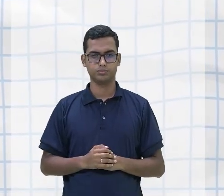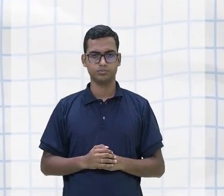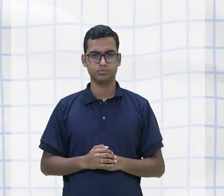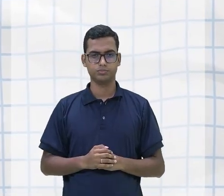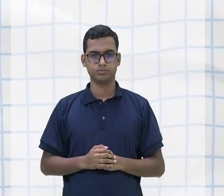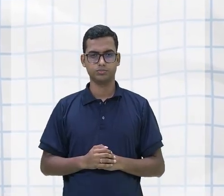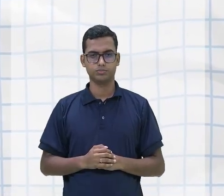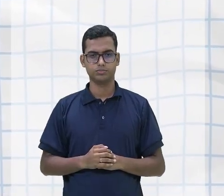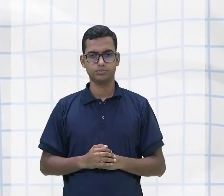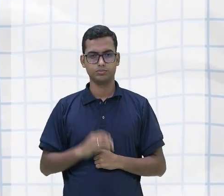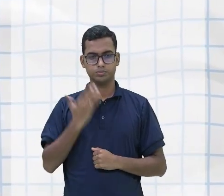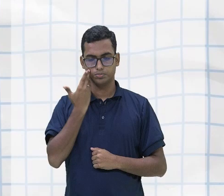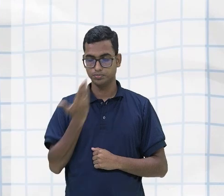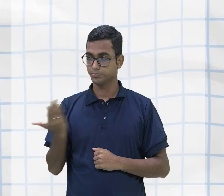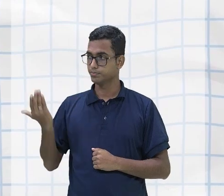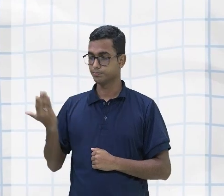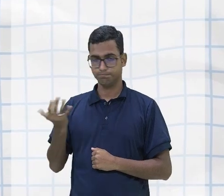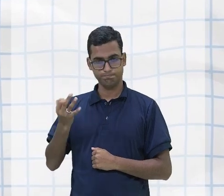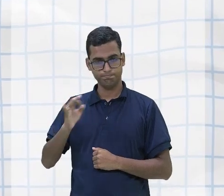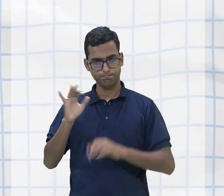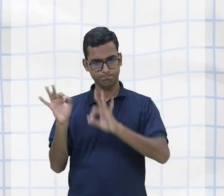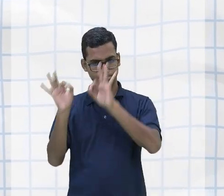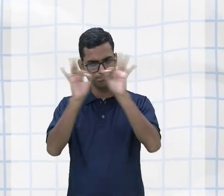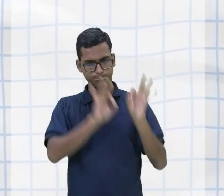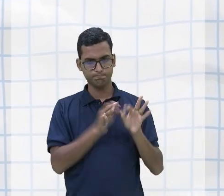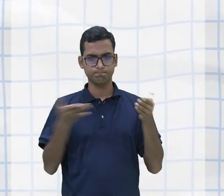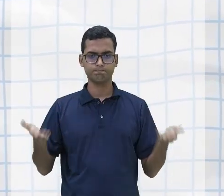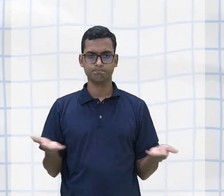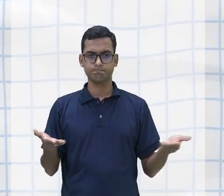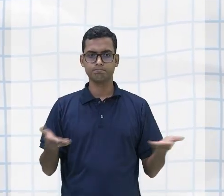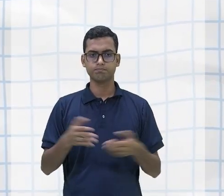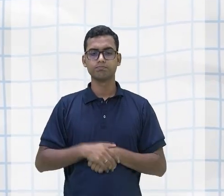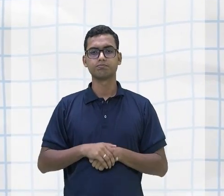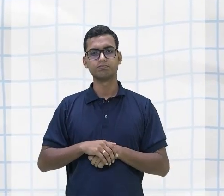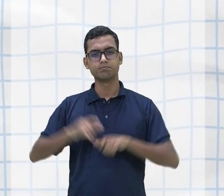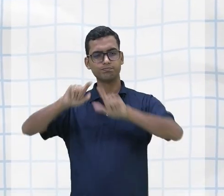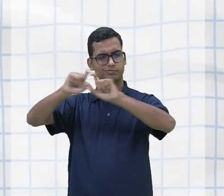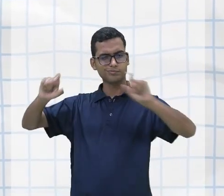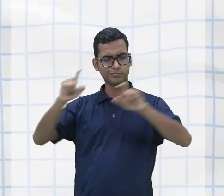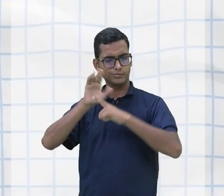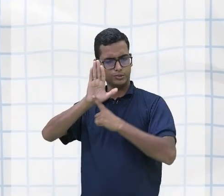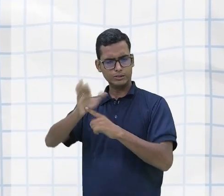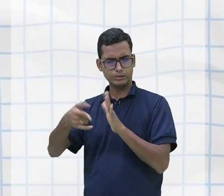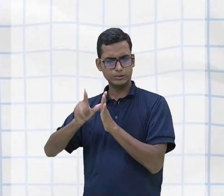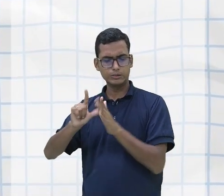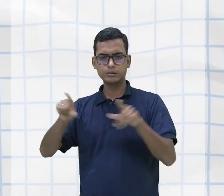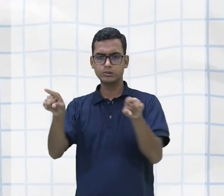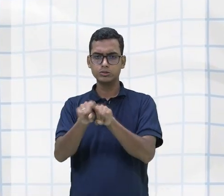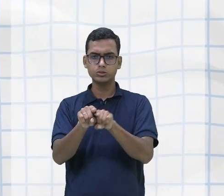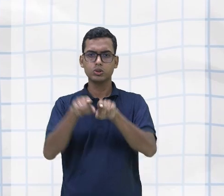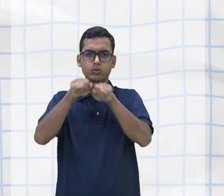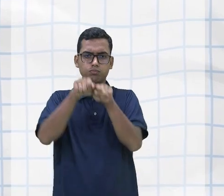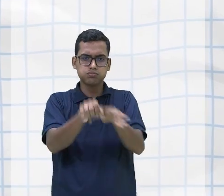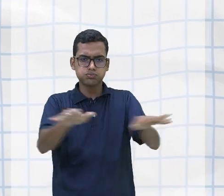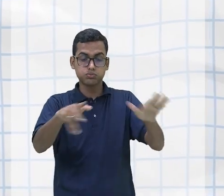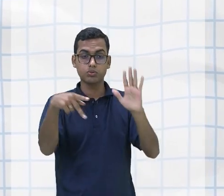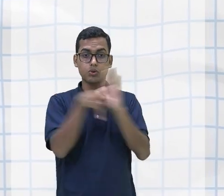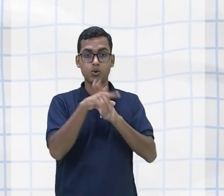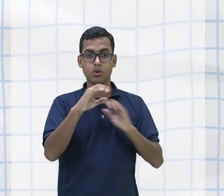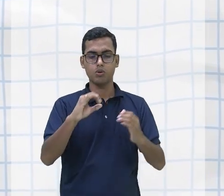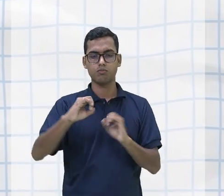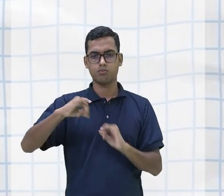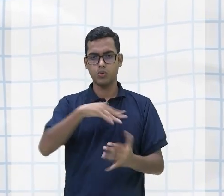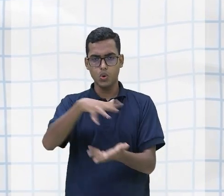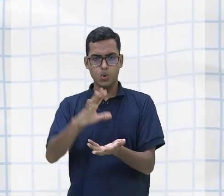mais y mais cosseno de x menos y. Essa fórmula chegou ao Ocidente e passou a ser muito utilizada